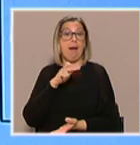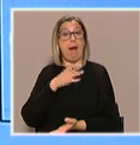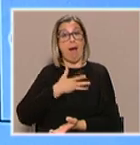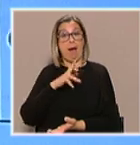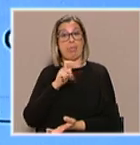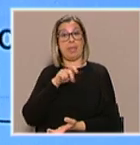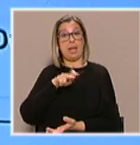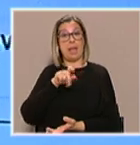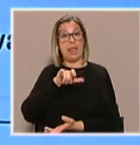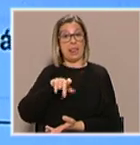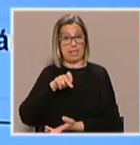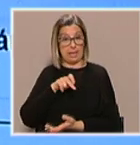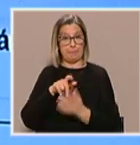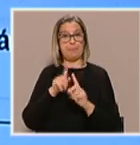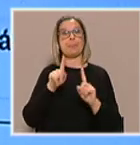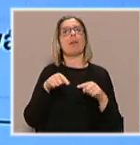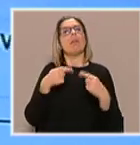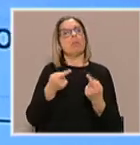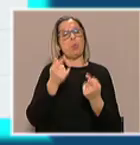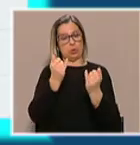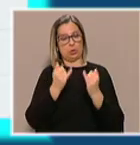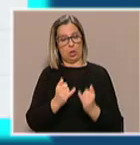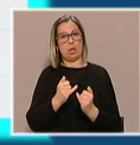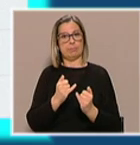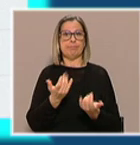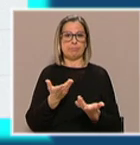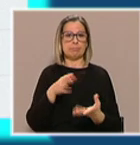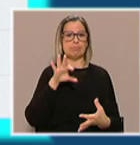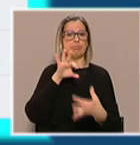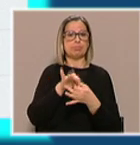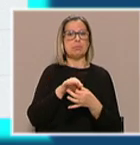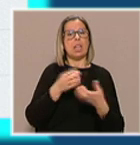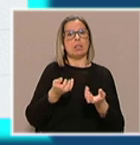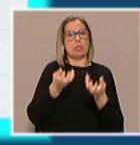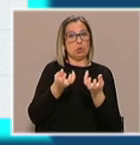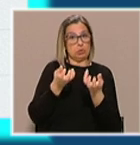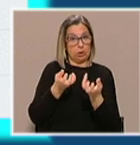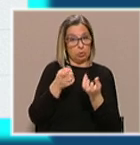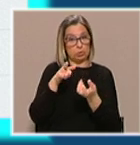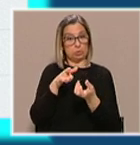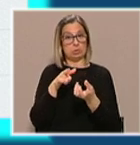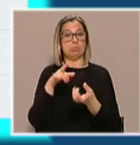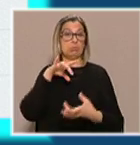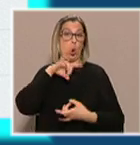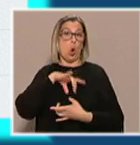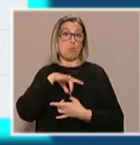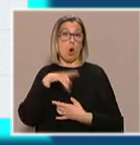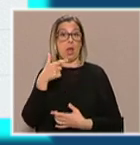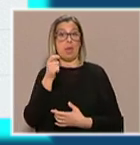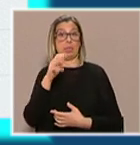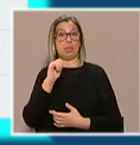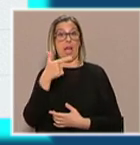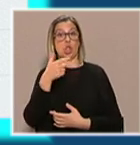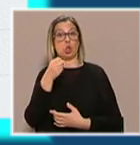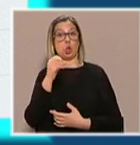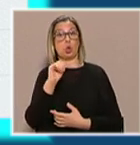a adrenalina. Depois, as nossas gónadas. Temos os testículos, que é responsável pela secreção de